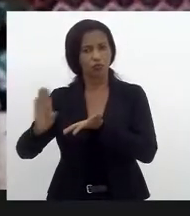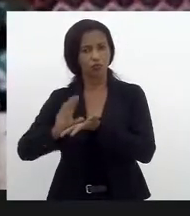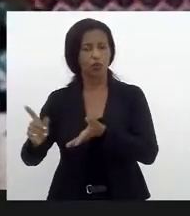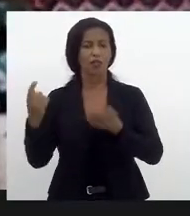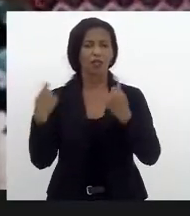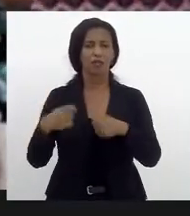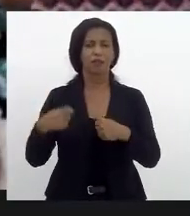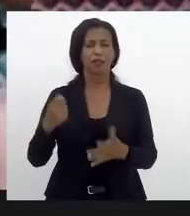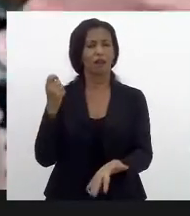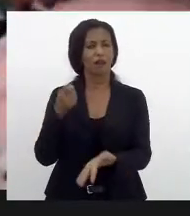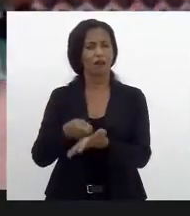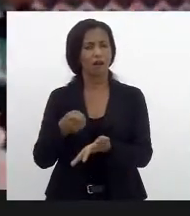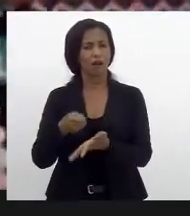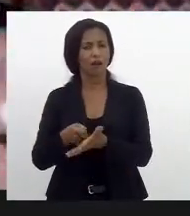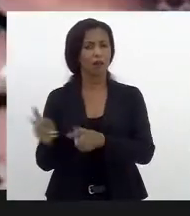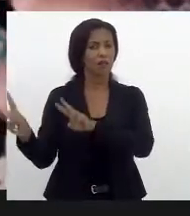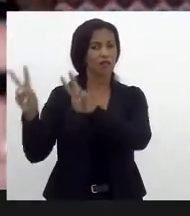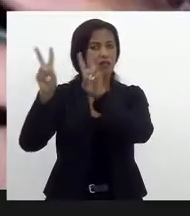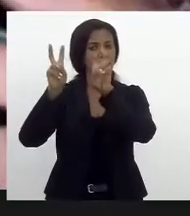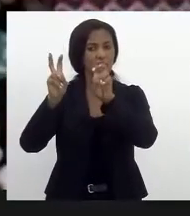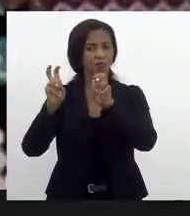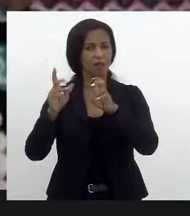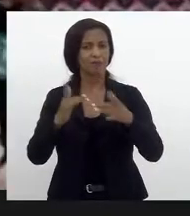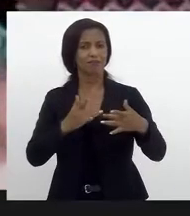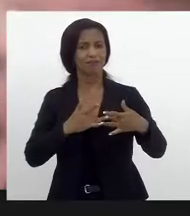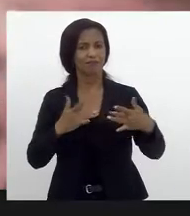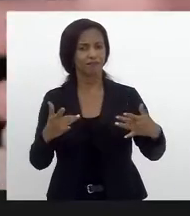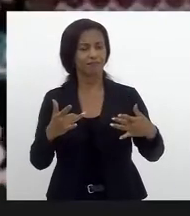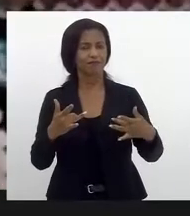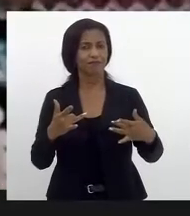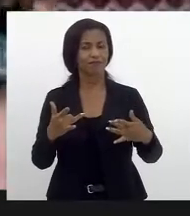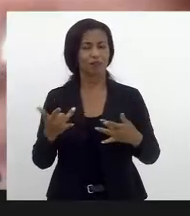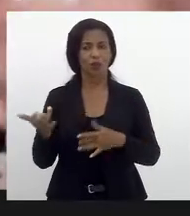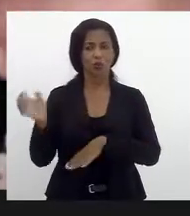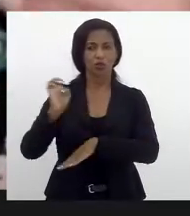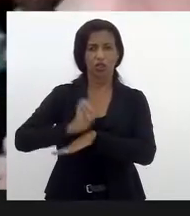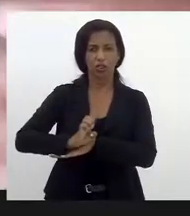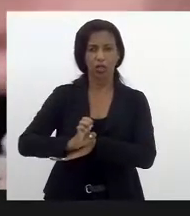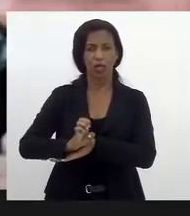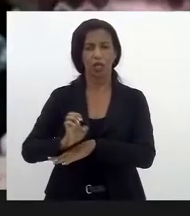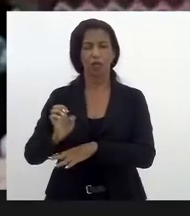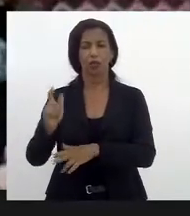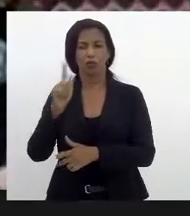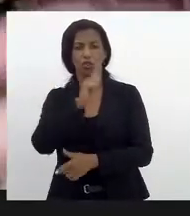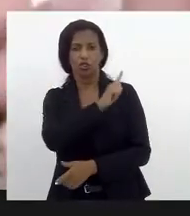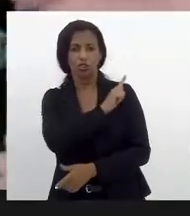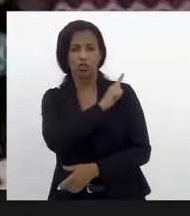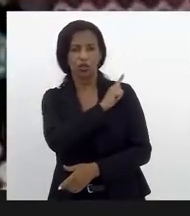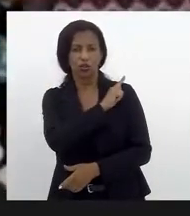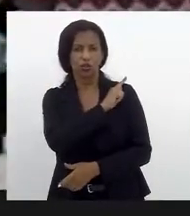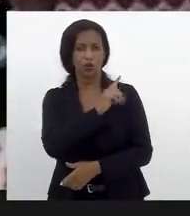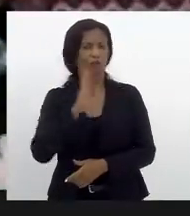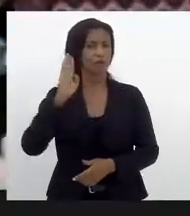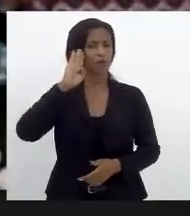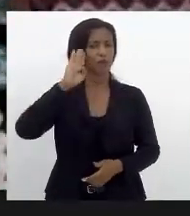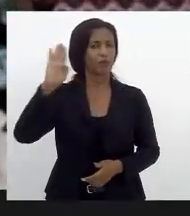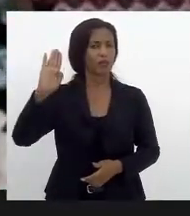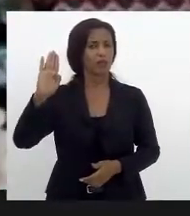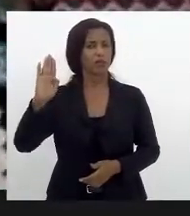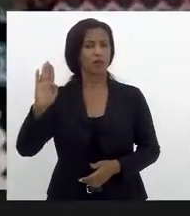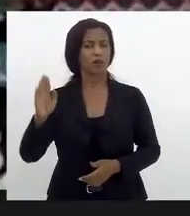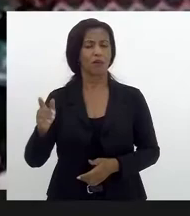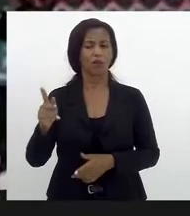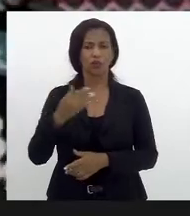precisa garantir, esse tema precisa sensibilizar o Estado, os gestores e gestoras, principalmente os